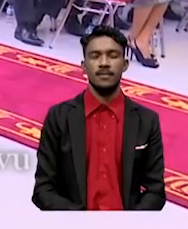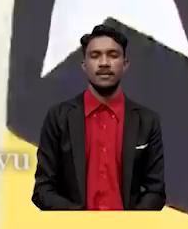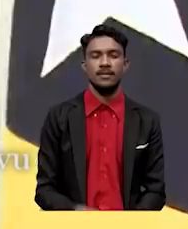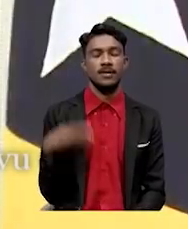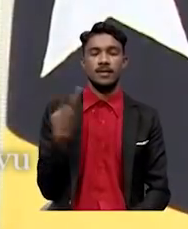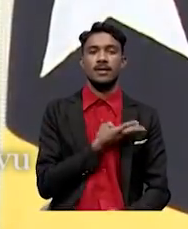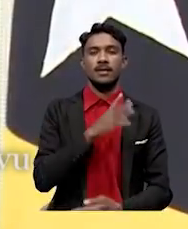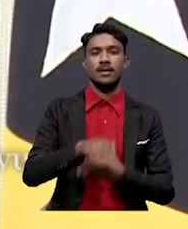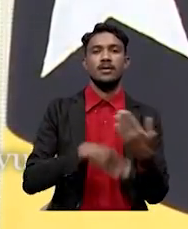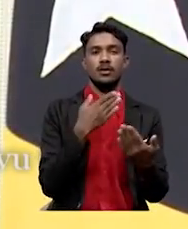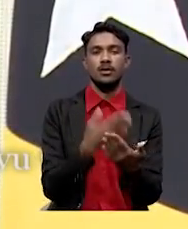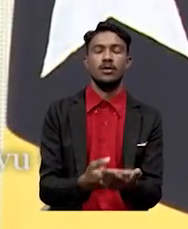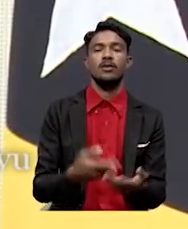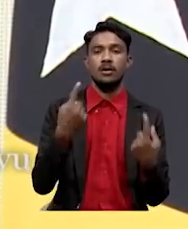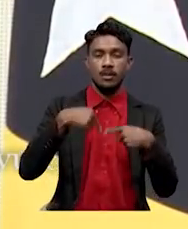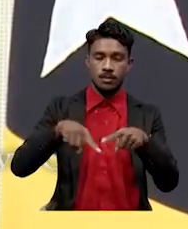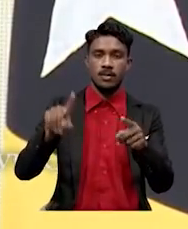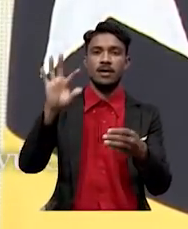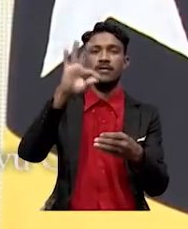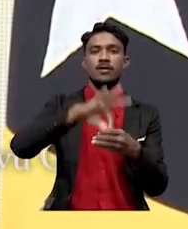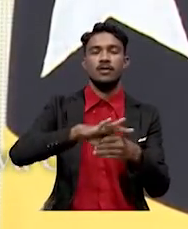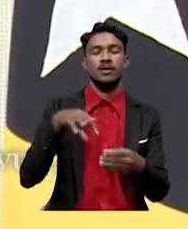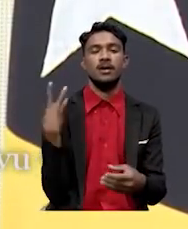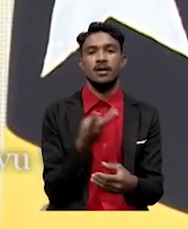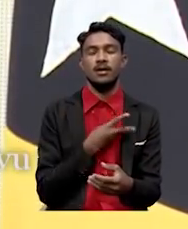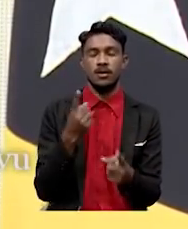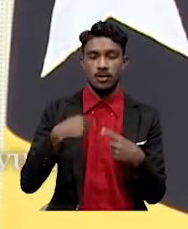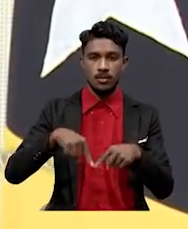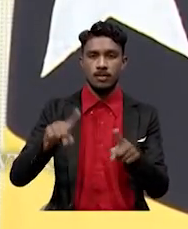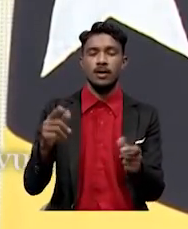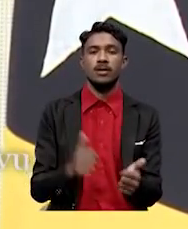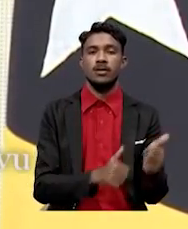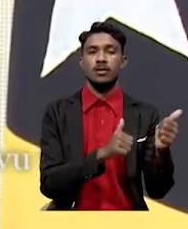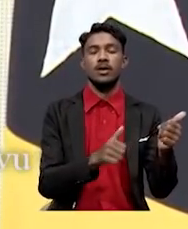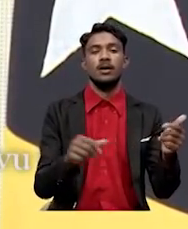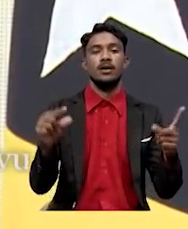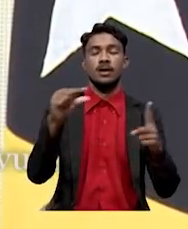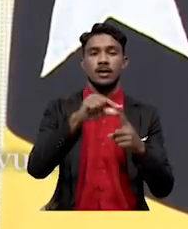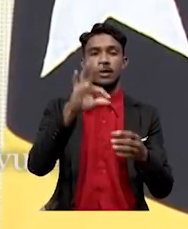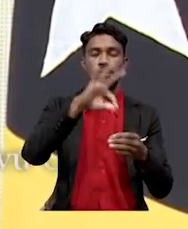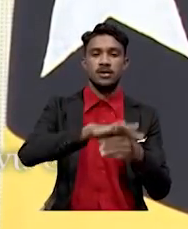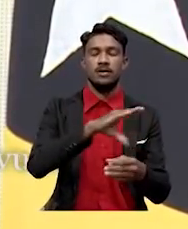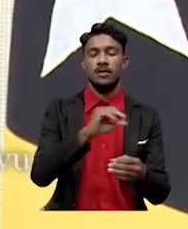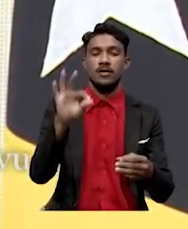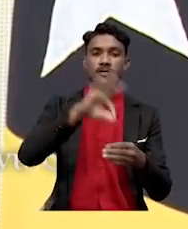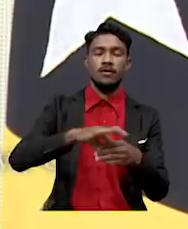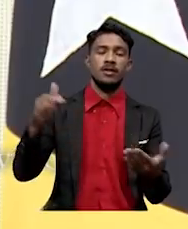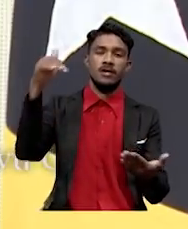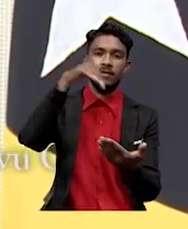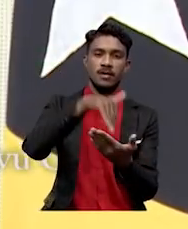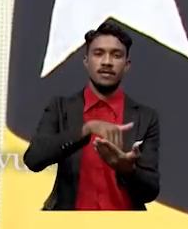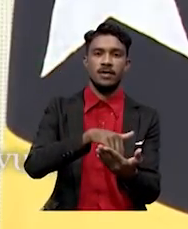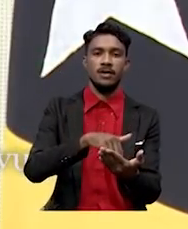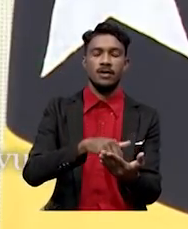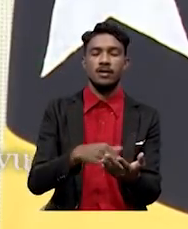Itahoto ba vota. Itahoto ba tuir eleição. Itahoto ba vota fila fali. A